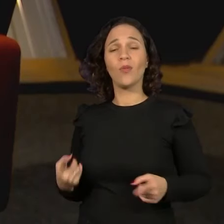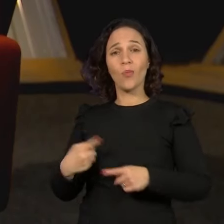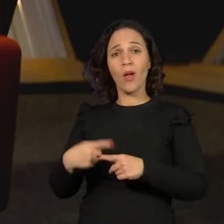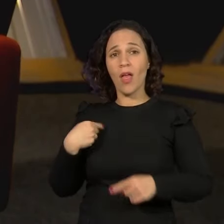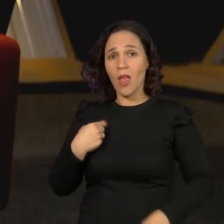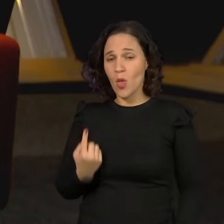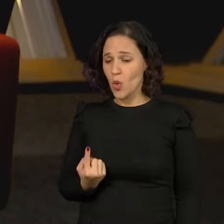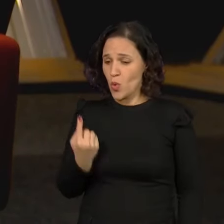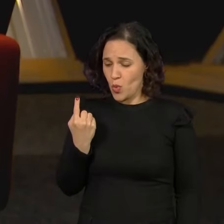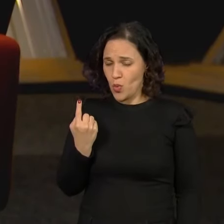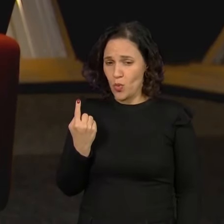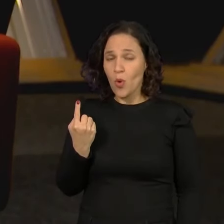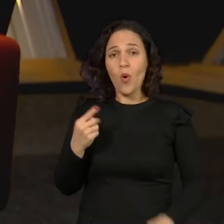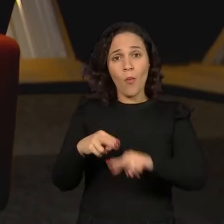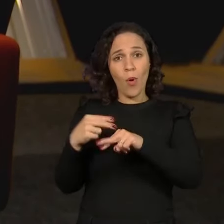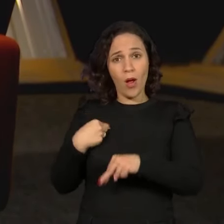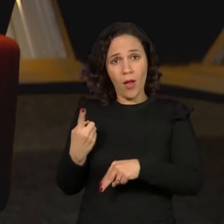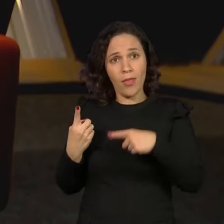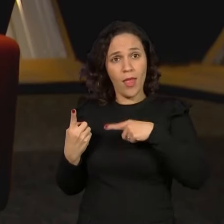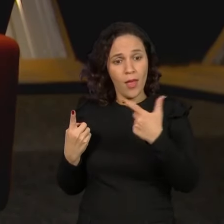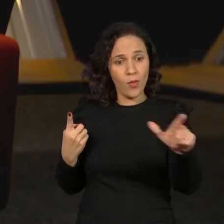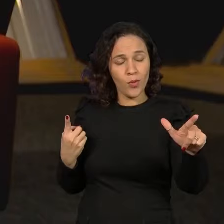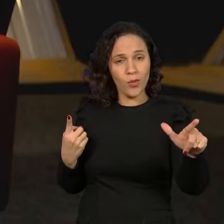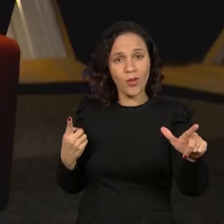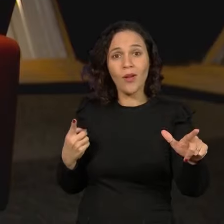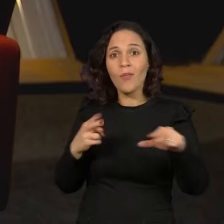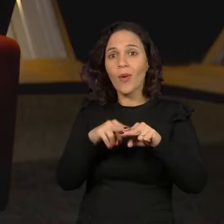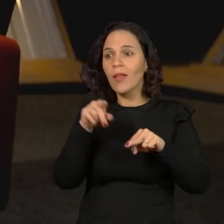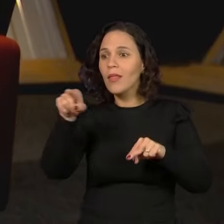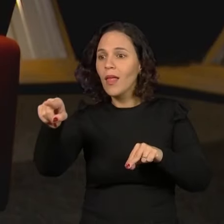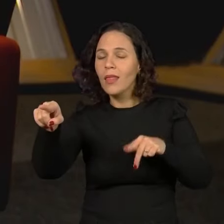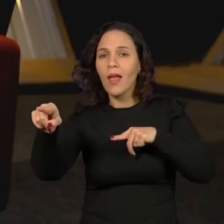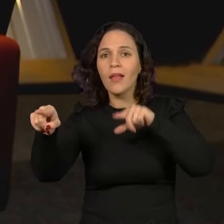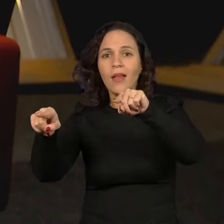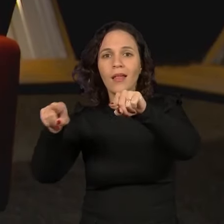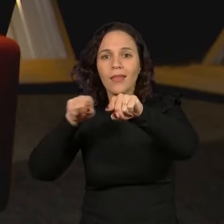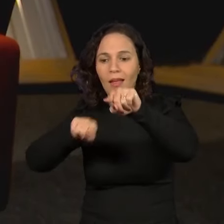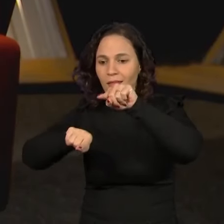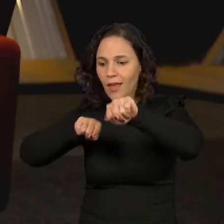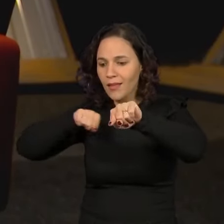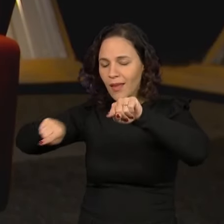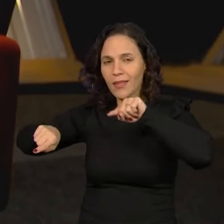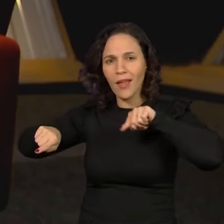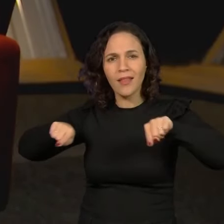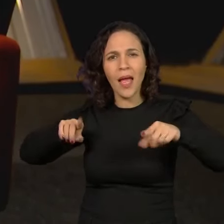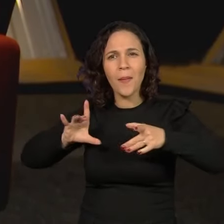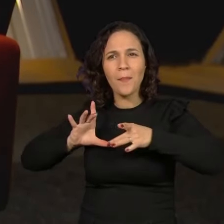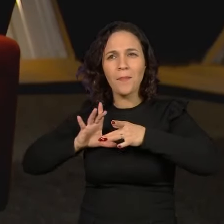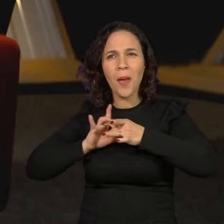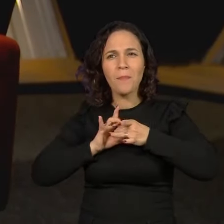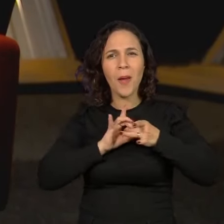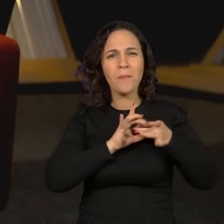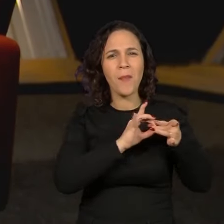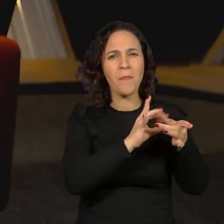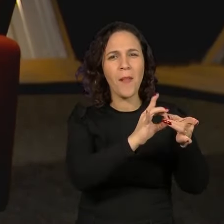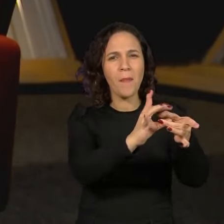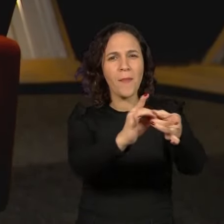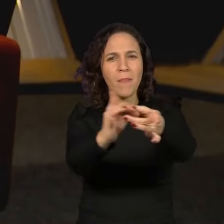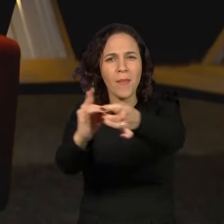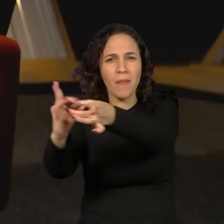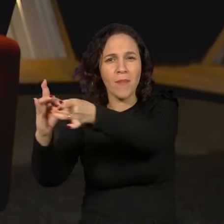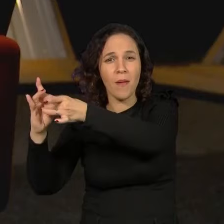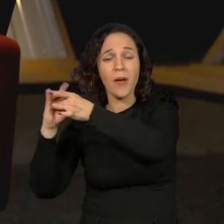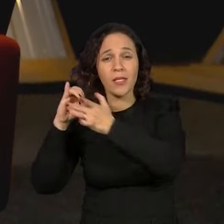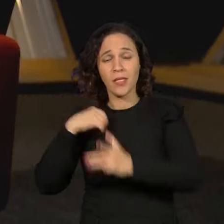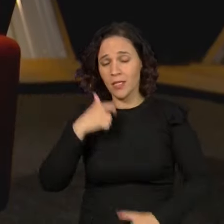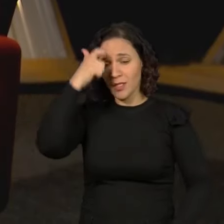causa de mim tem isso por causa disso tem aquilo daquilo tem aquele outro e você vai vai vai vai de tal maneira que não fosse